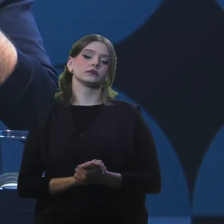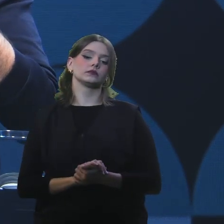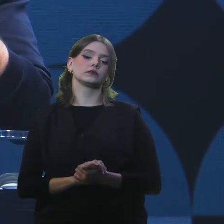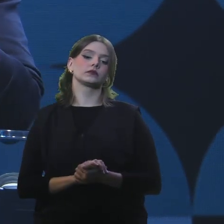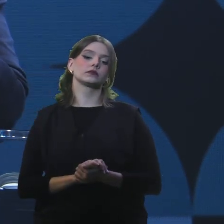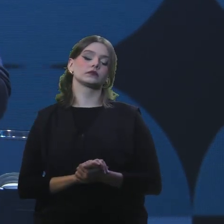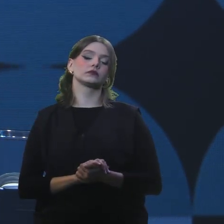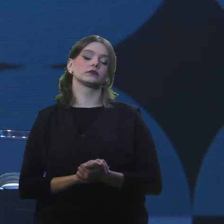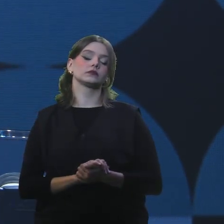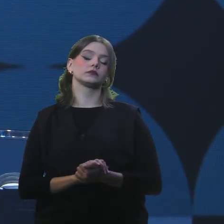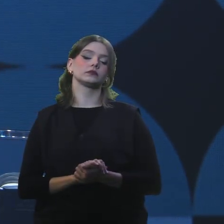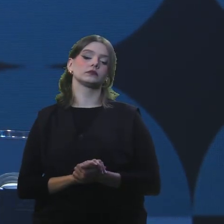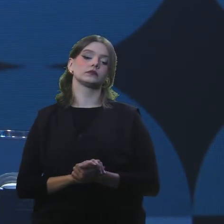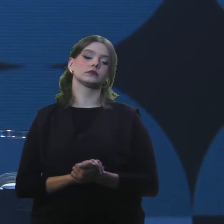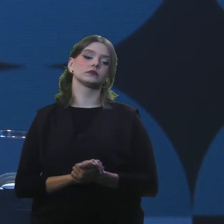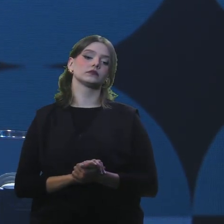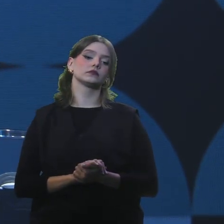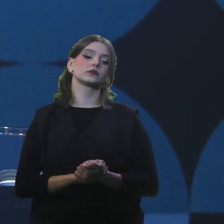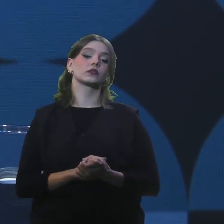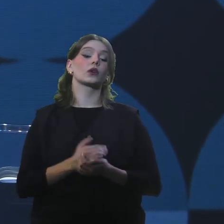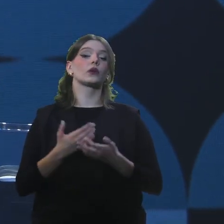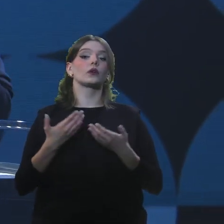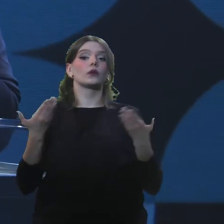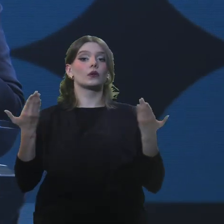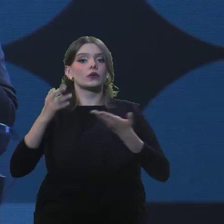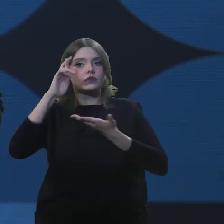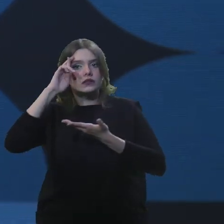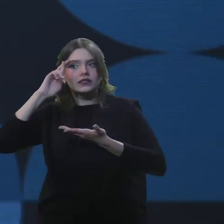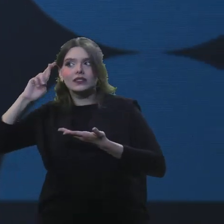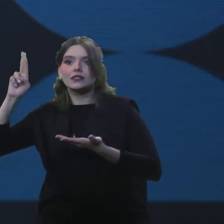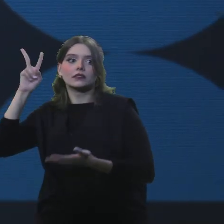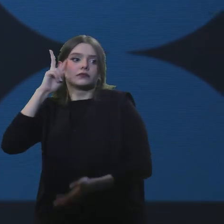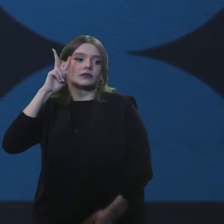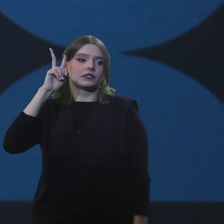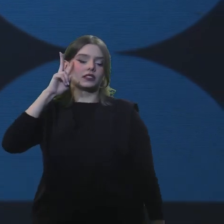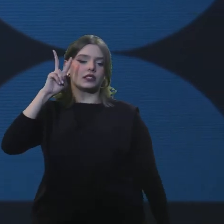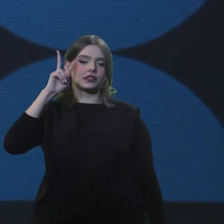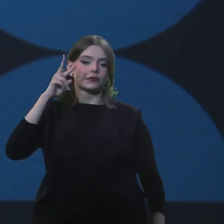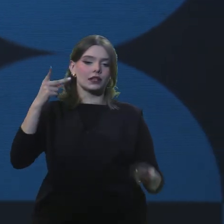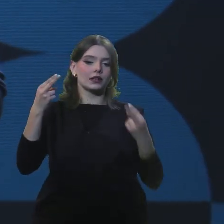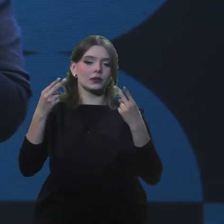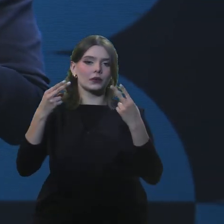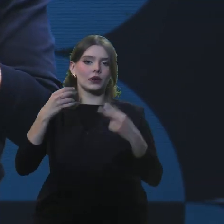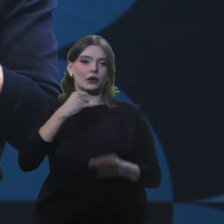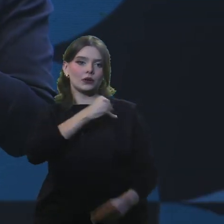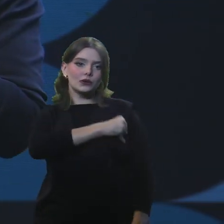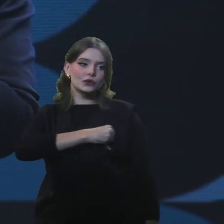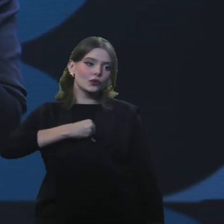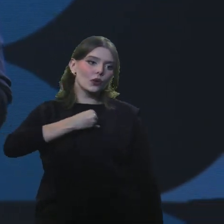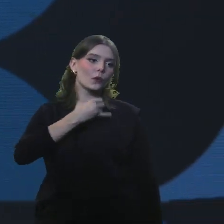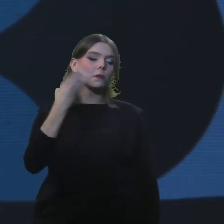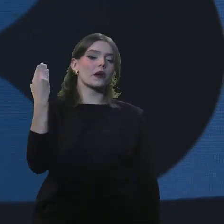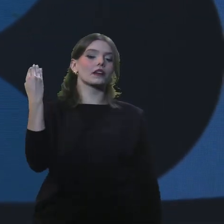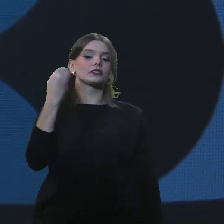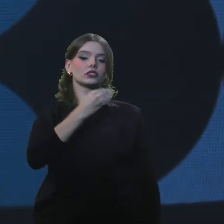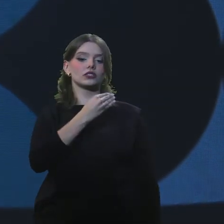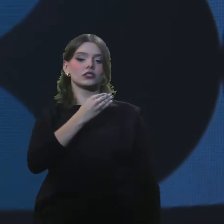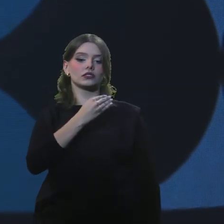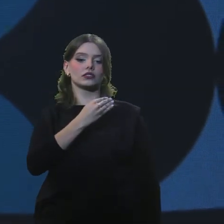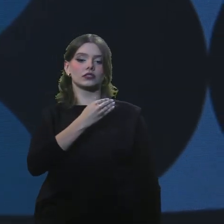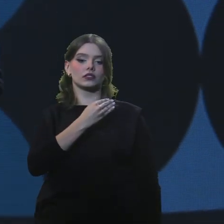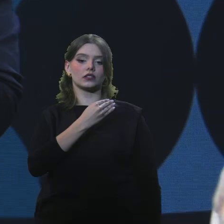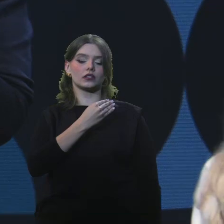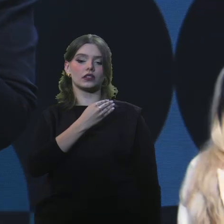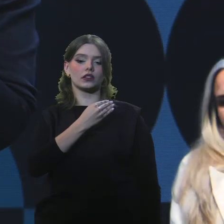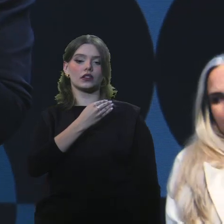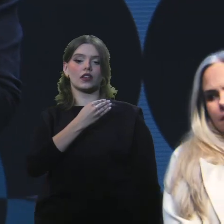Hoje o Senhor te lembra que assim como João Batista foi a voz que